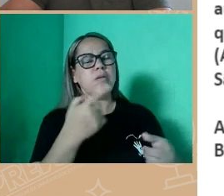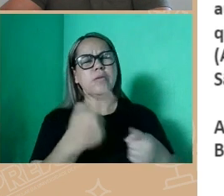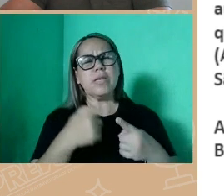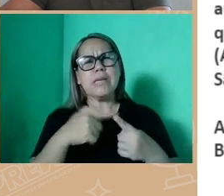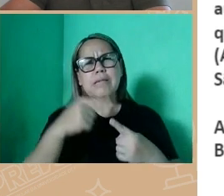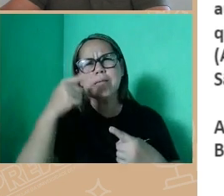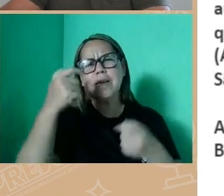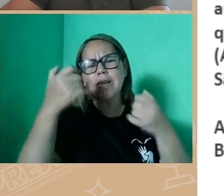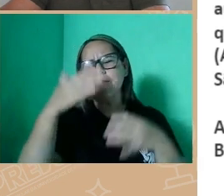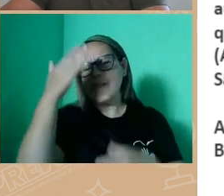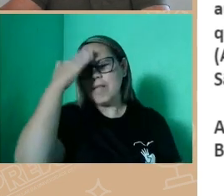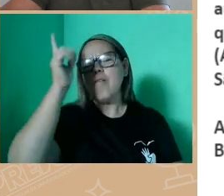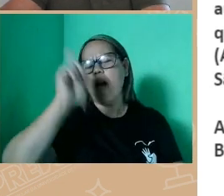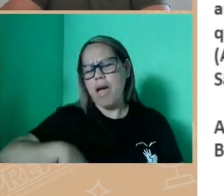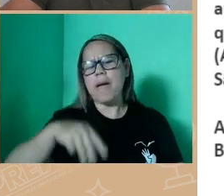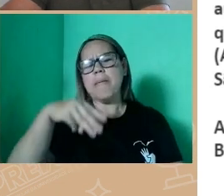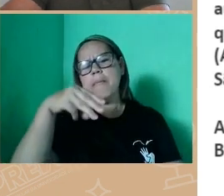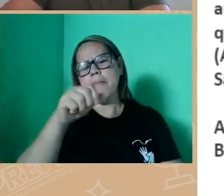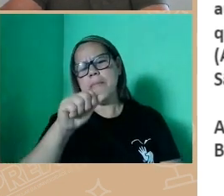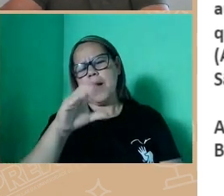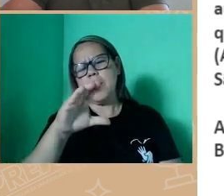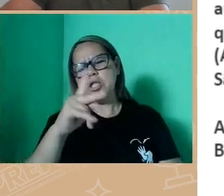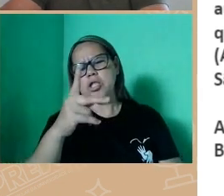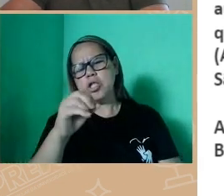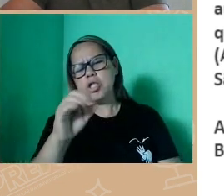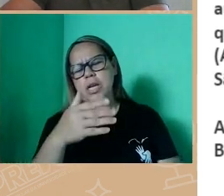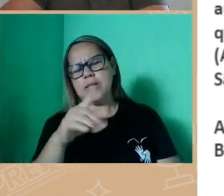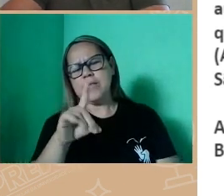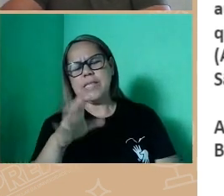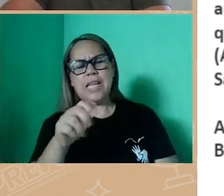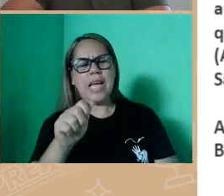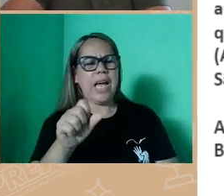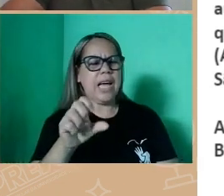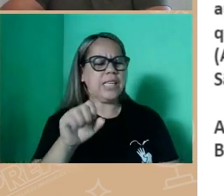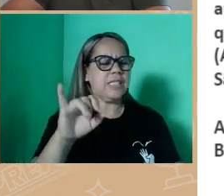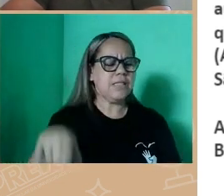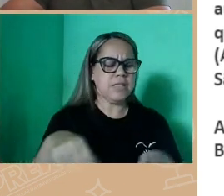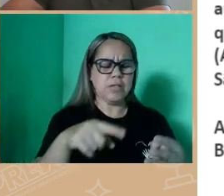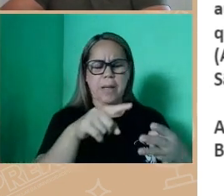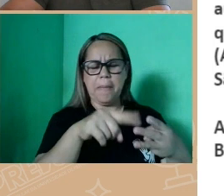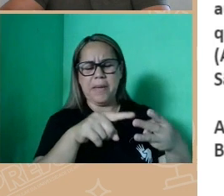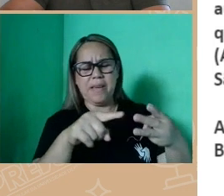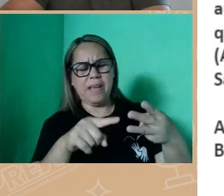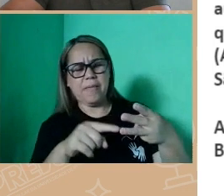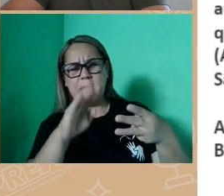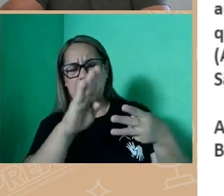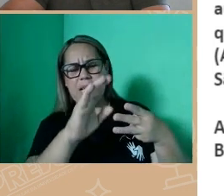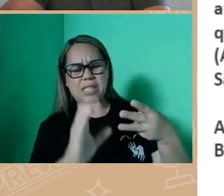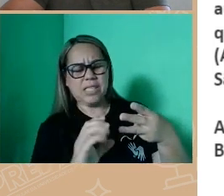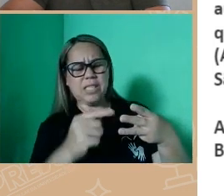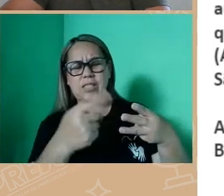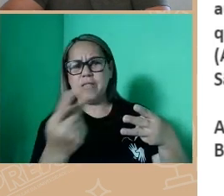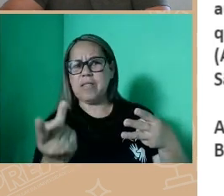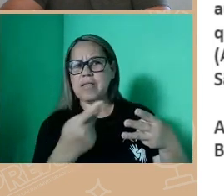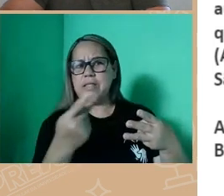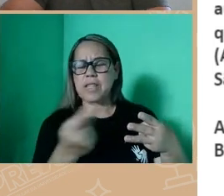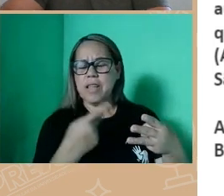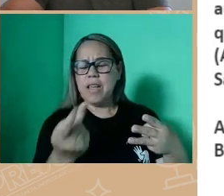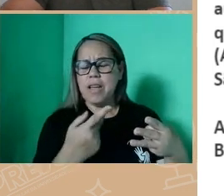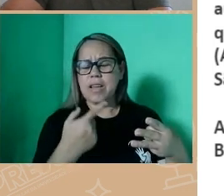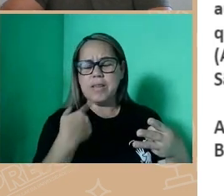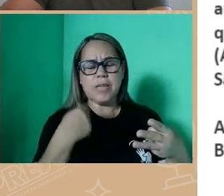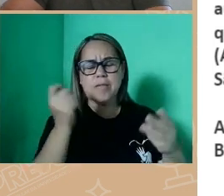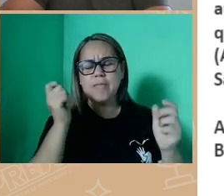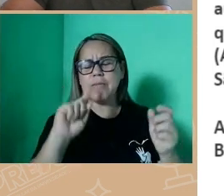Machado de Assis da mesma forma que a letra B esta letra C está incorreta não é possível encontrar Machado de Assis nesse trecho